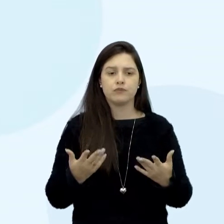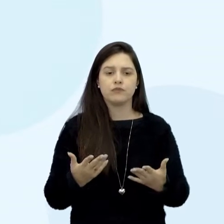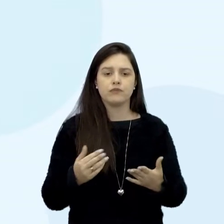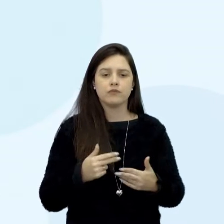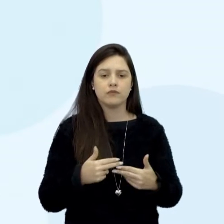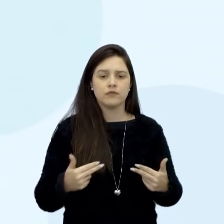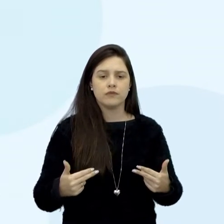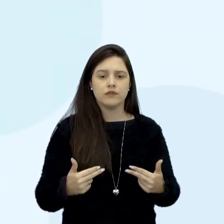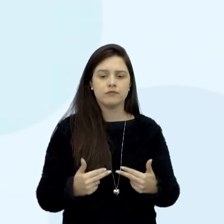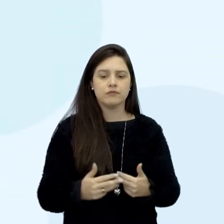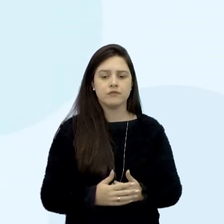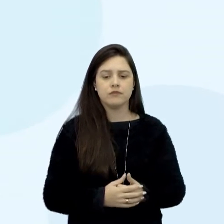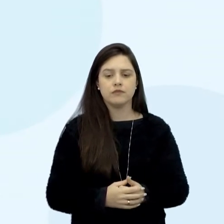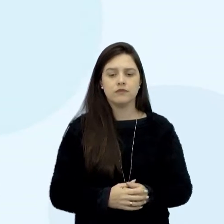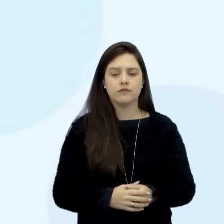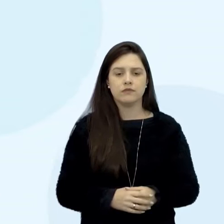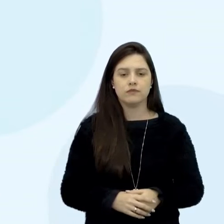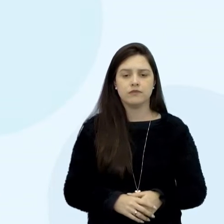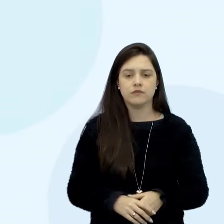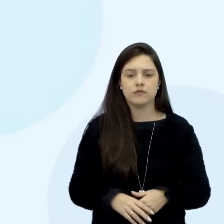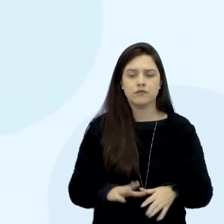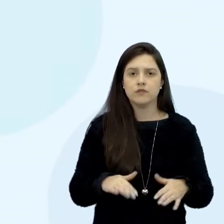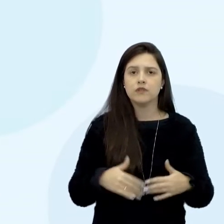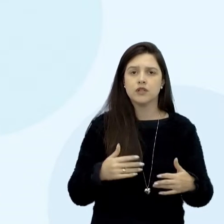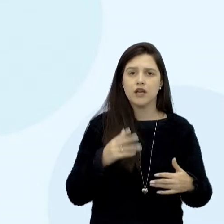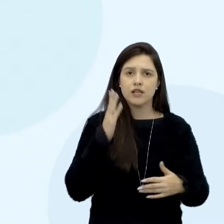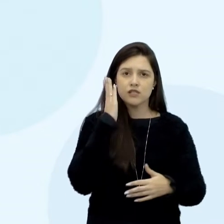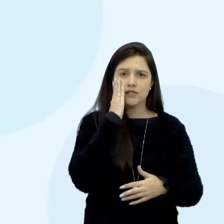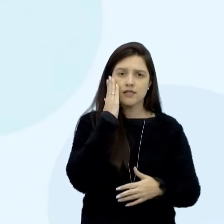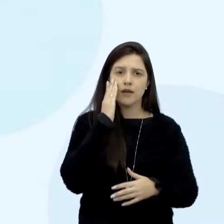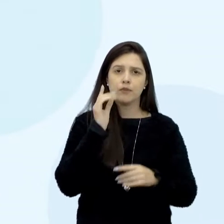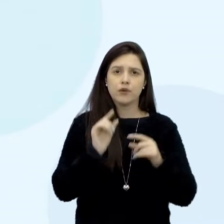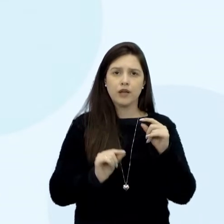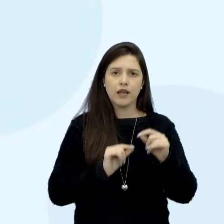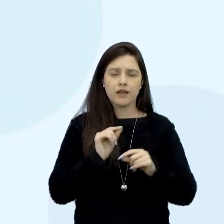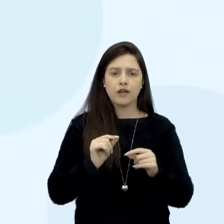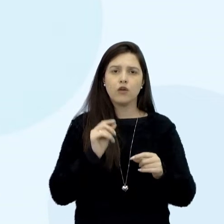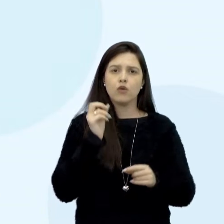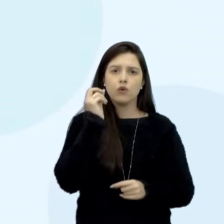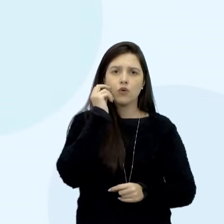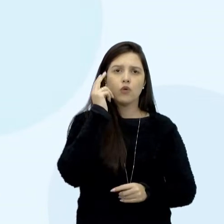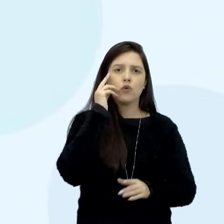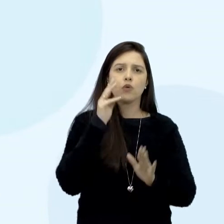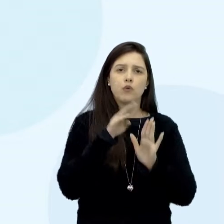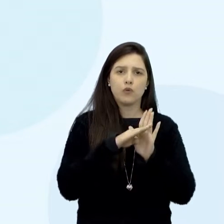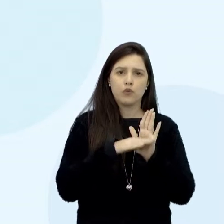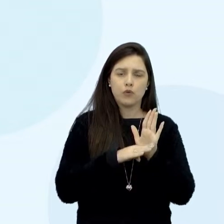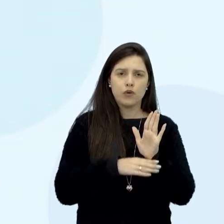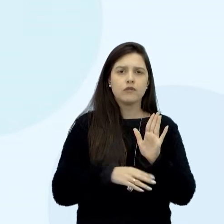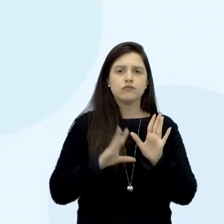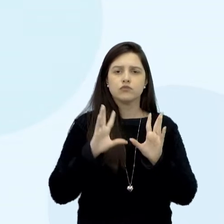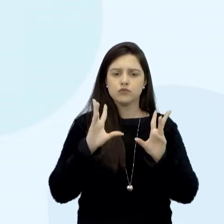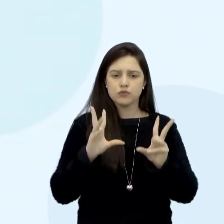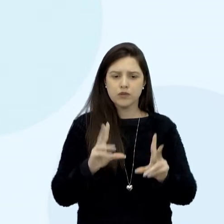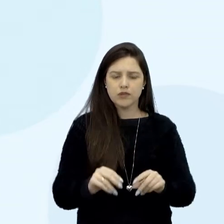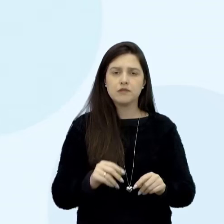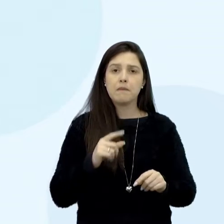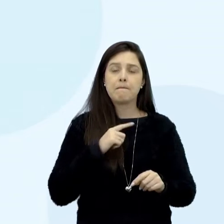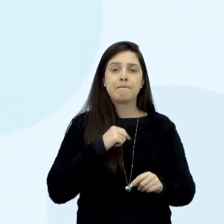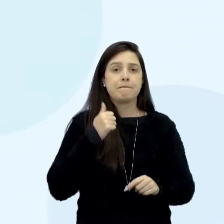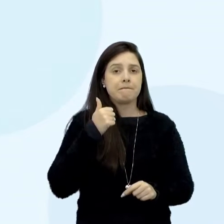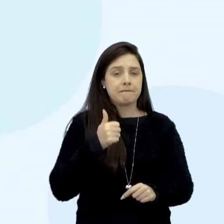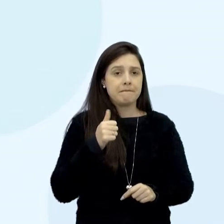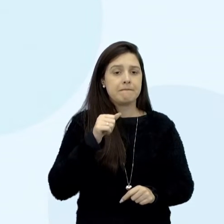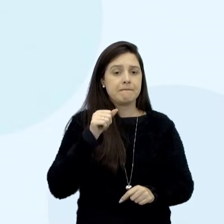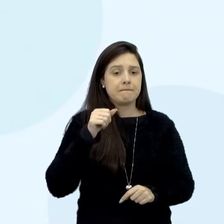colocar o marca-texto. Bom, a gente já sabe o que é o patrimônio cultural, que é toda essa junção, né, de bens materiais. Vocês